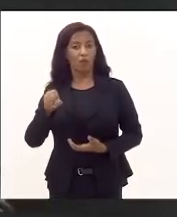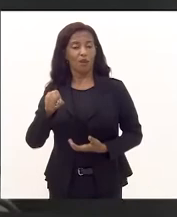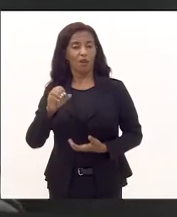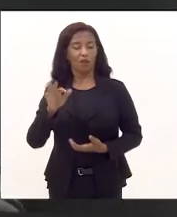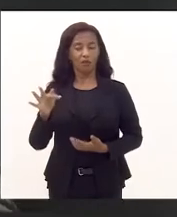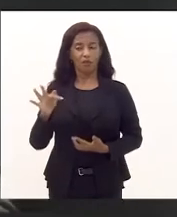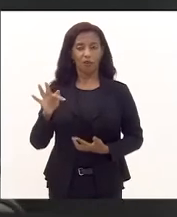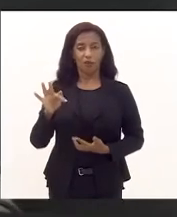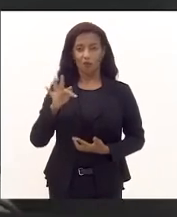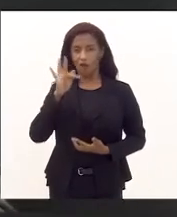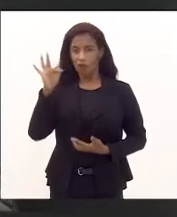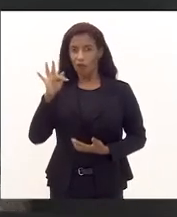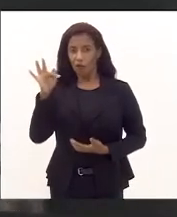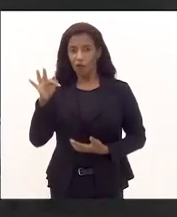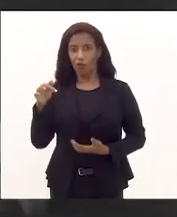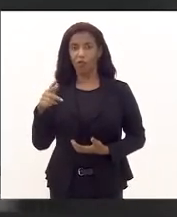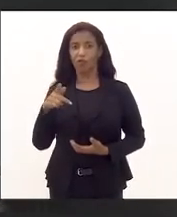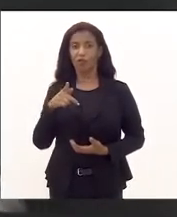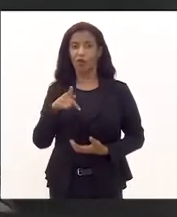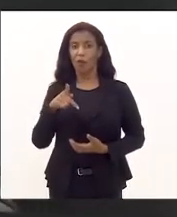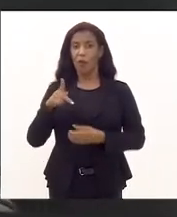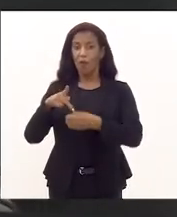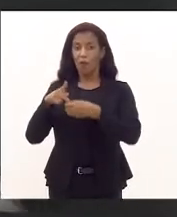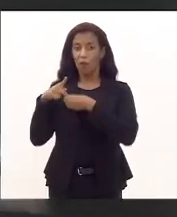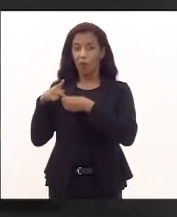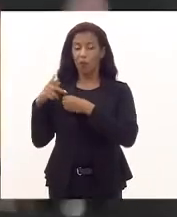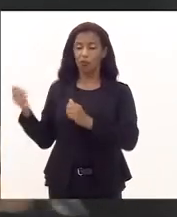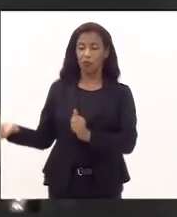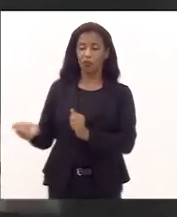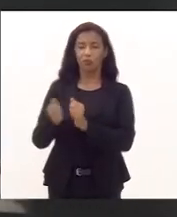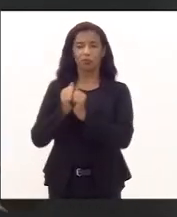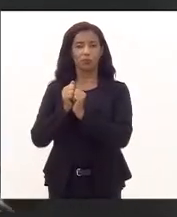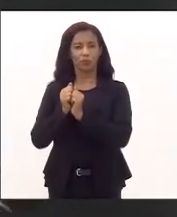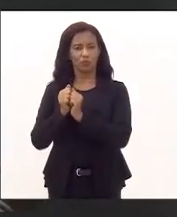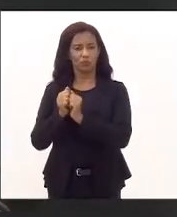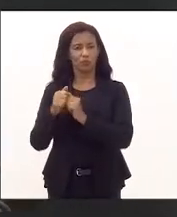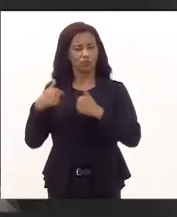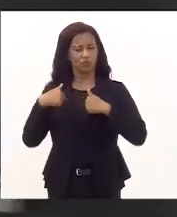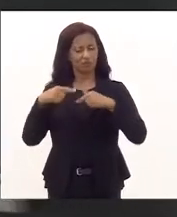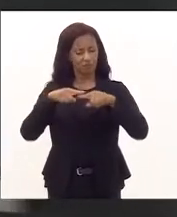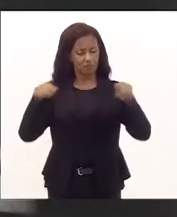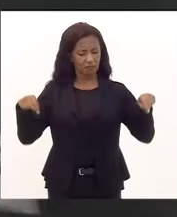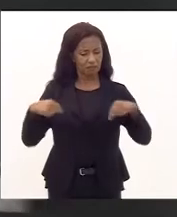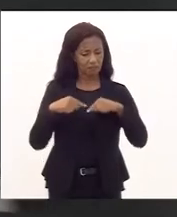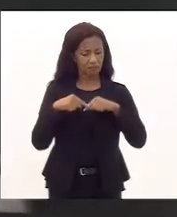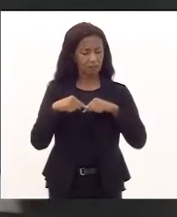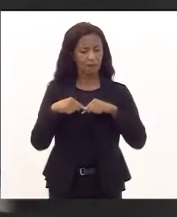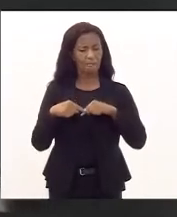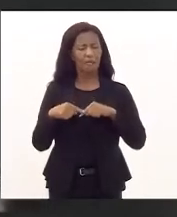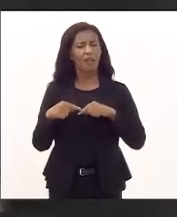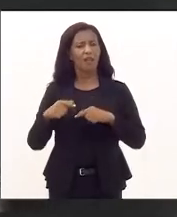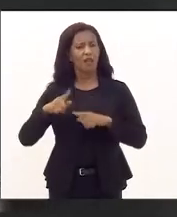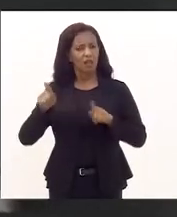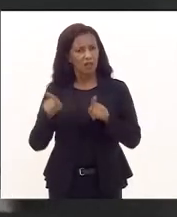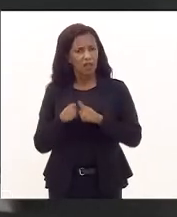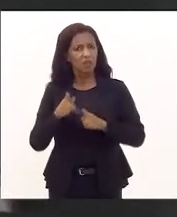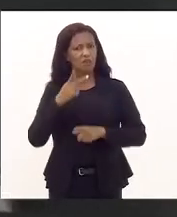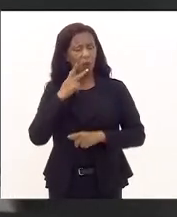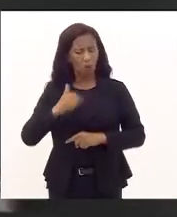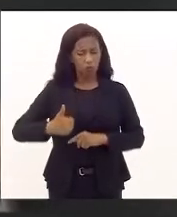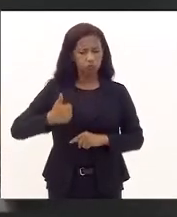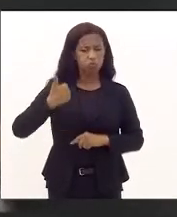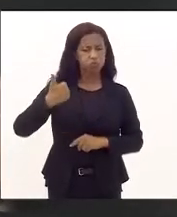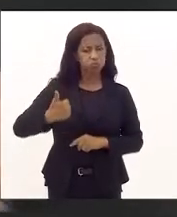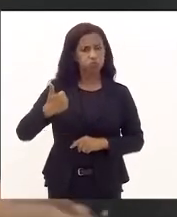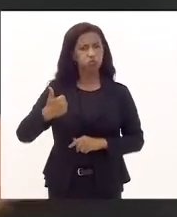o promotor que está à frente do caso. Ele esteve no meu gabinete e sinalizou positivamente